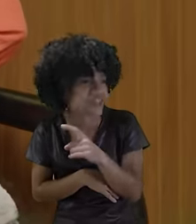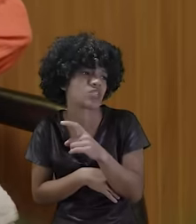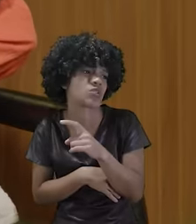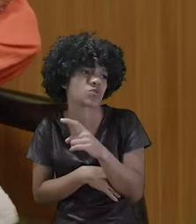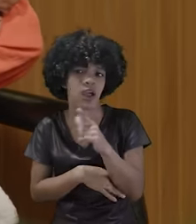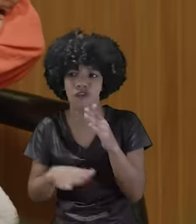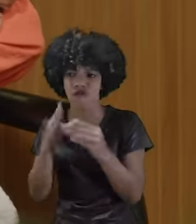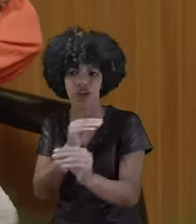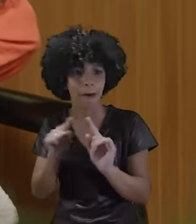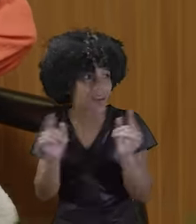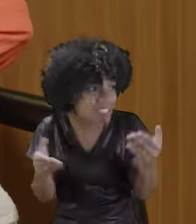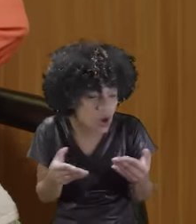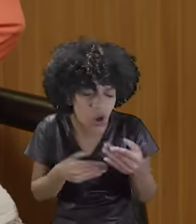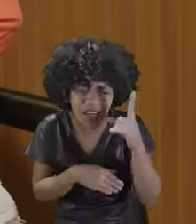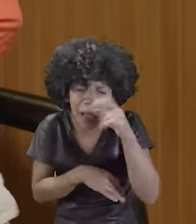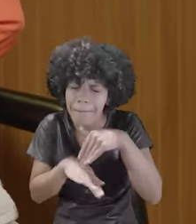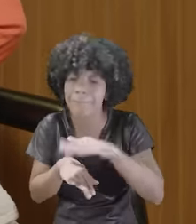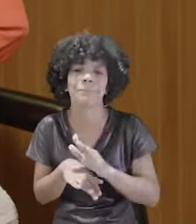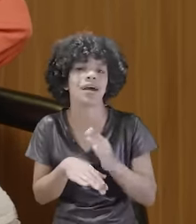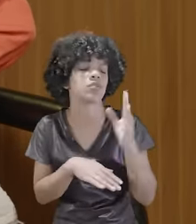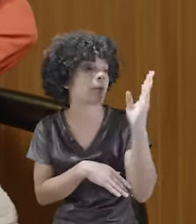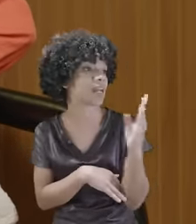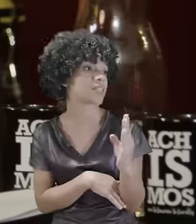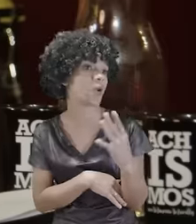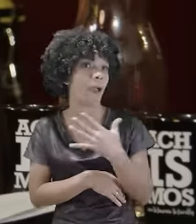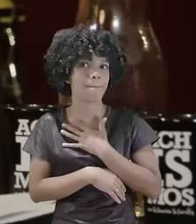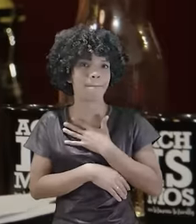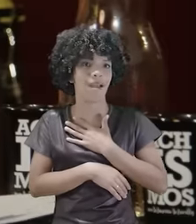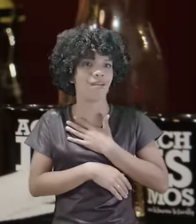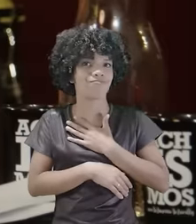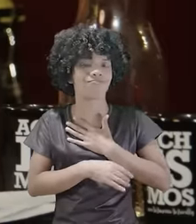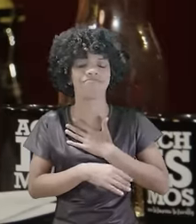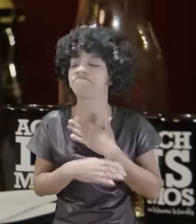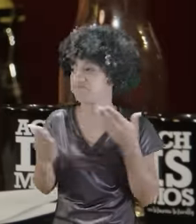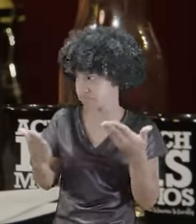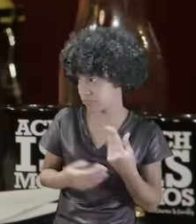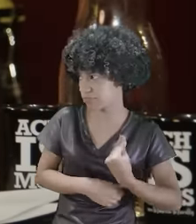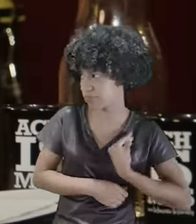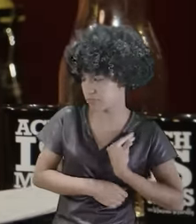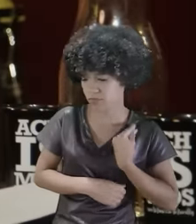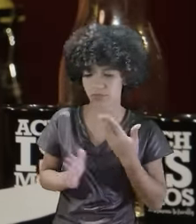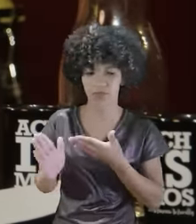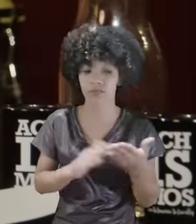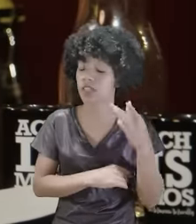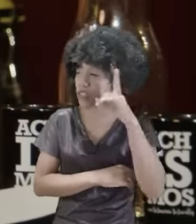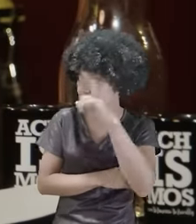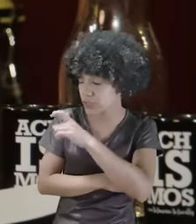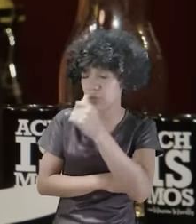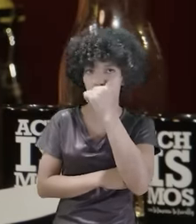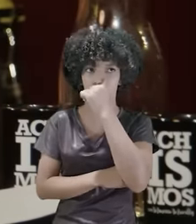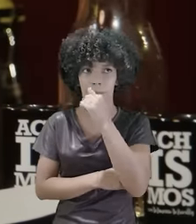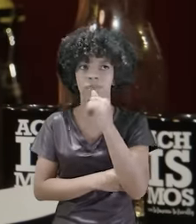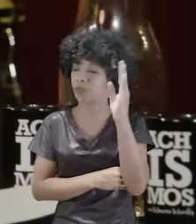agora é muito mais difícil para mim sair no Brasil não consigo outro país para mim a gente tá vivendo hoje o momento muito